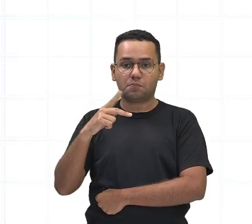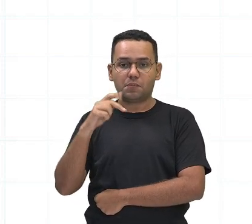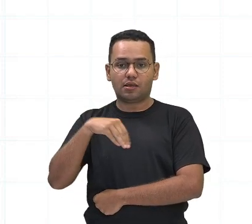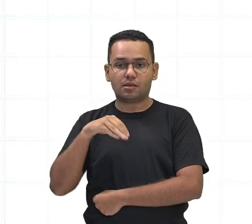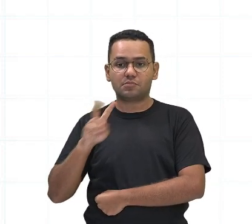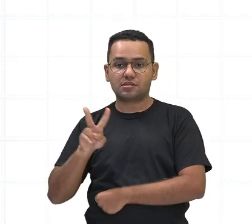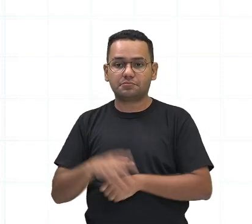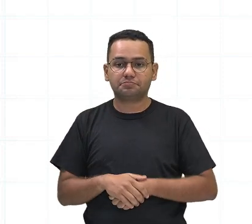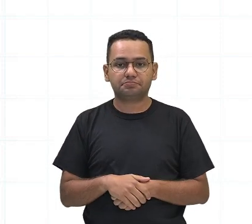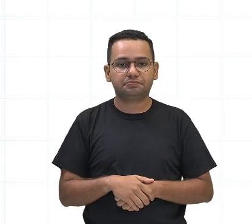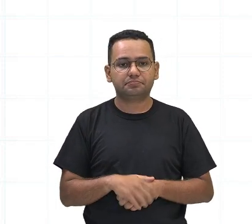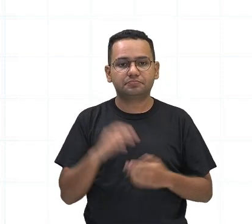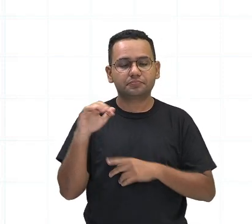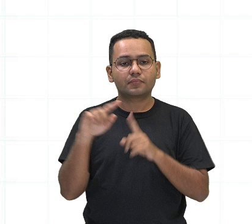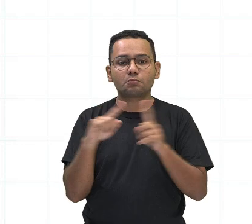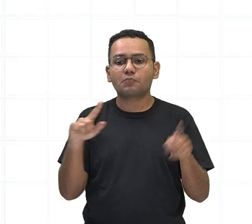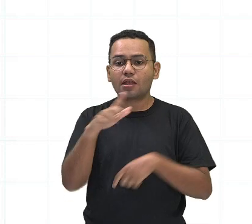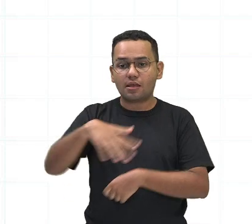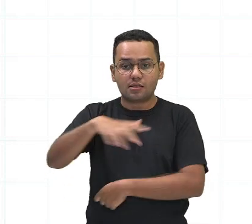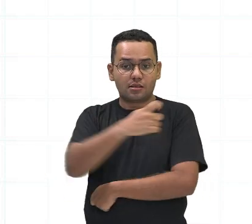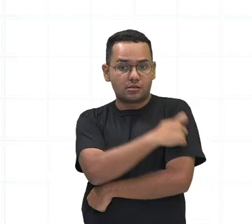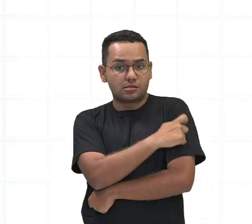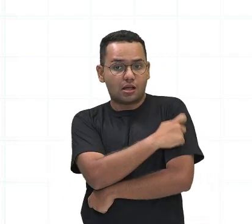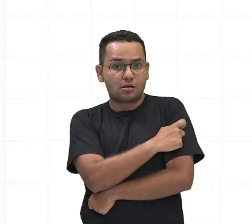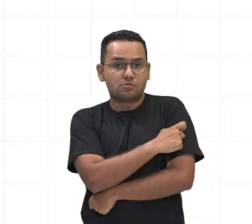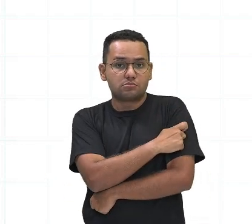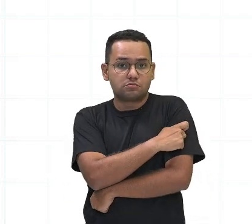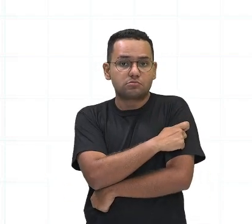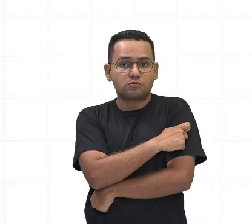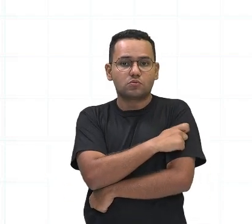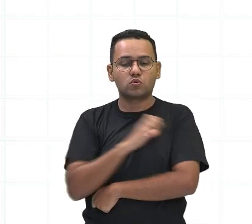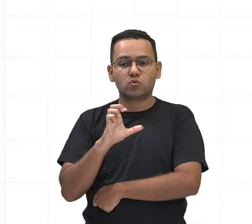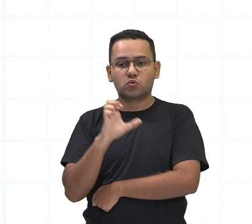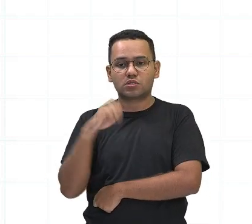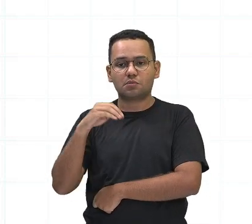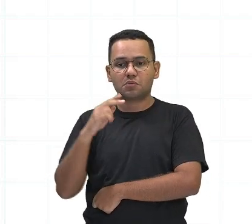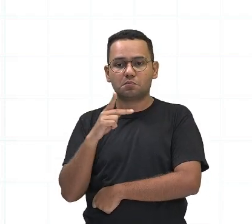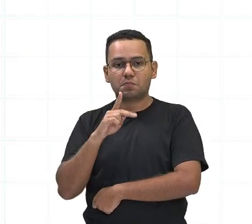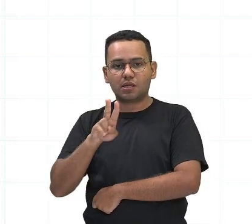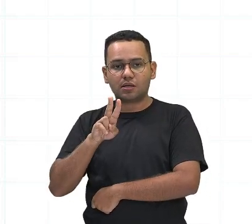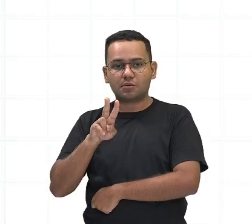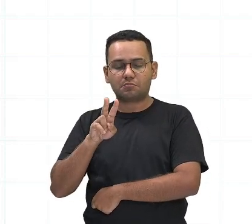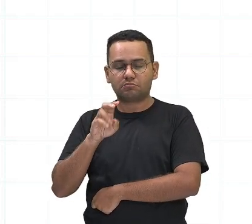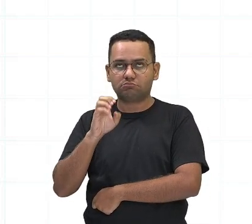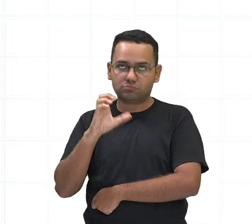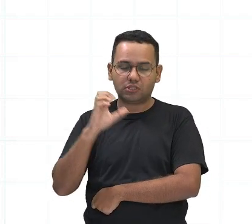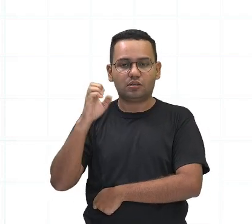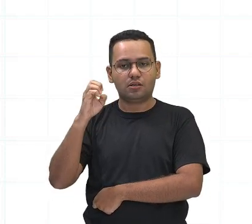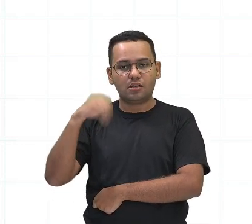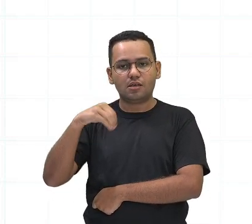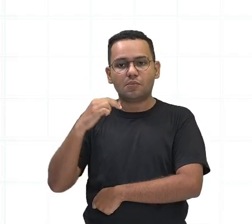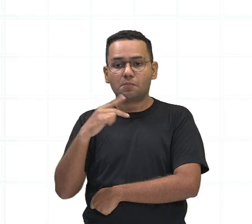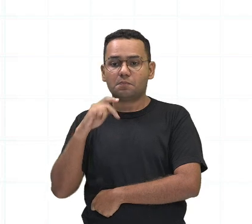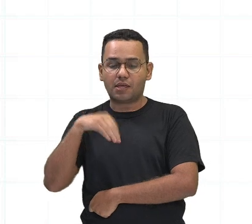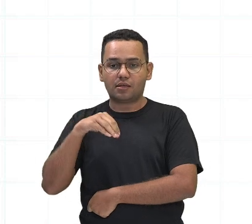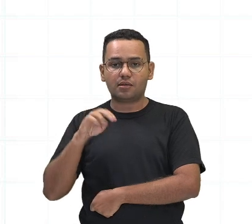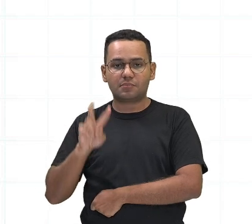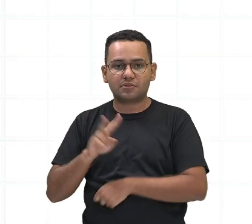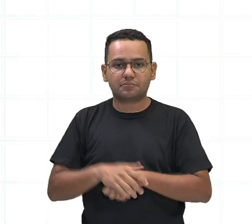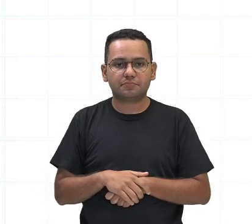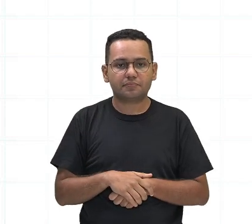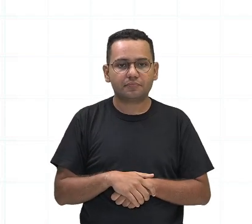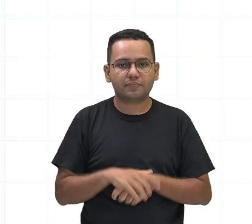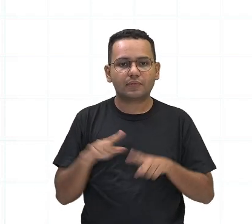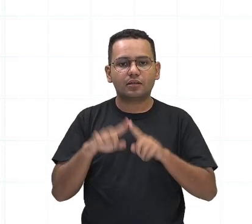Colégio Militar, da Polícia Militar, CMPM 5, Escola Estadual Tenente